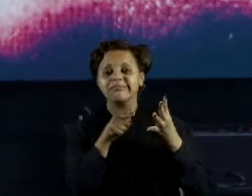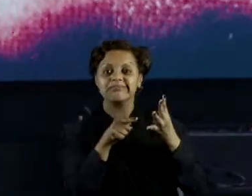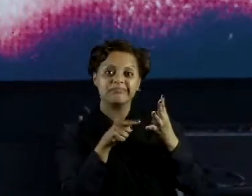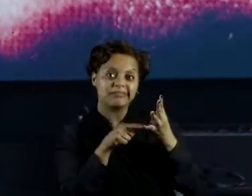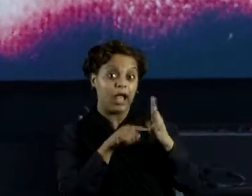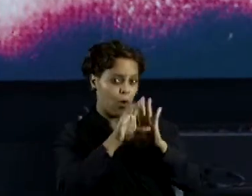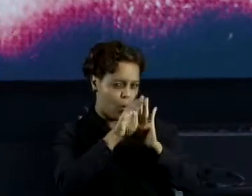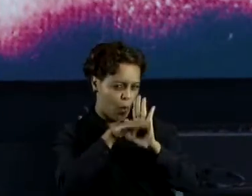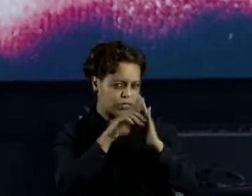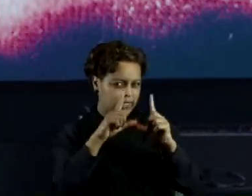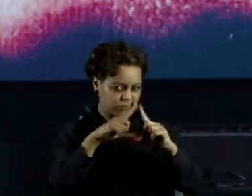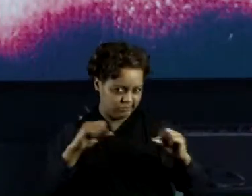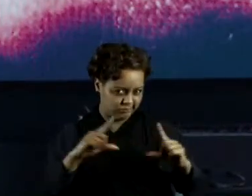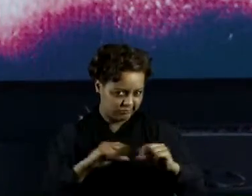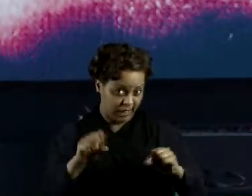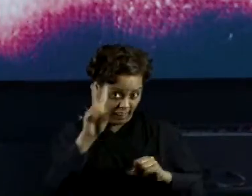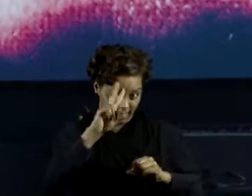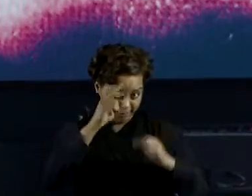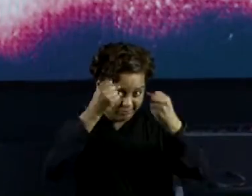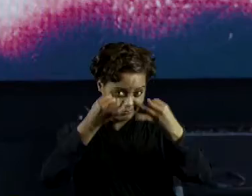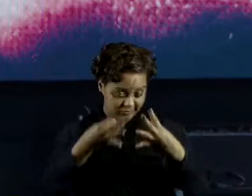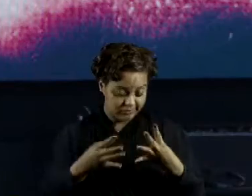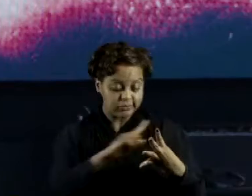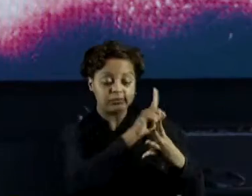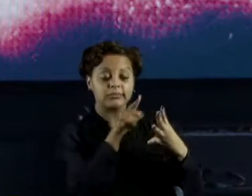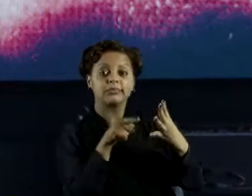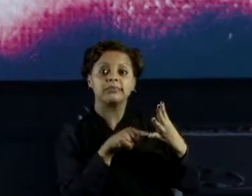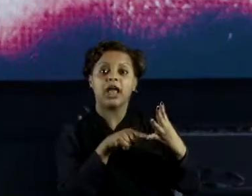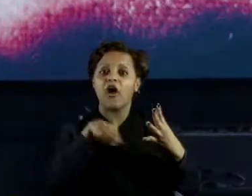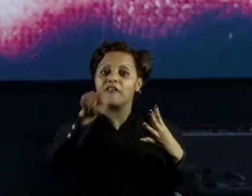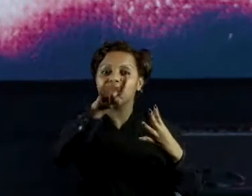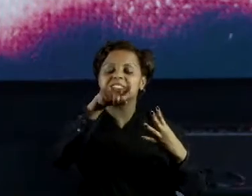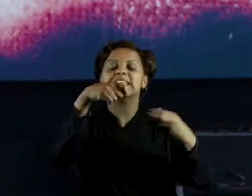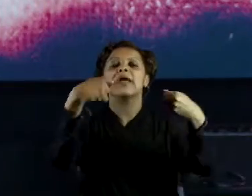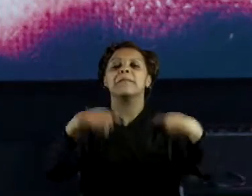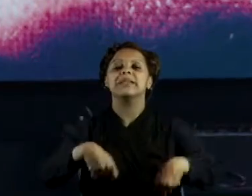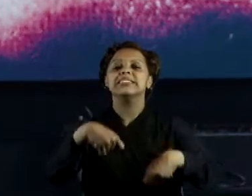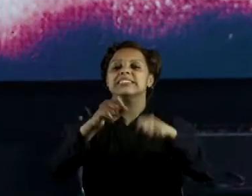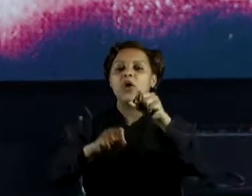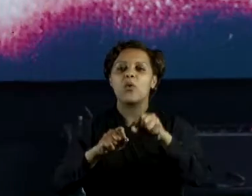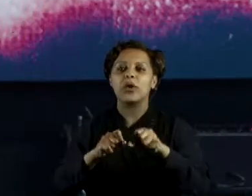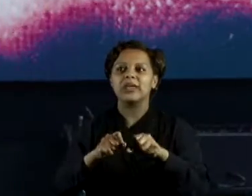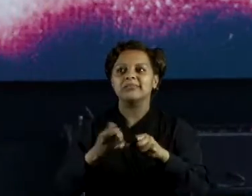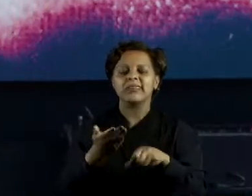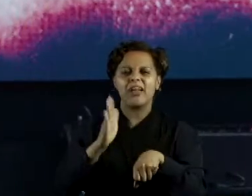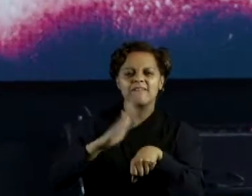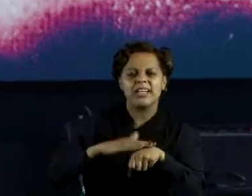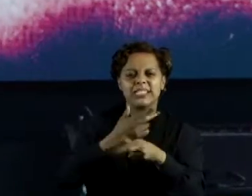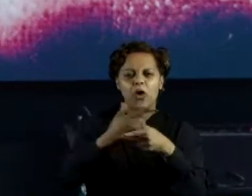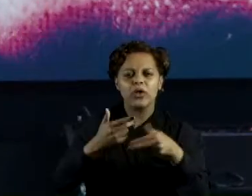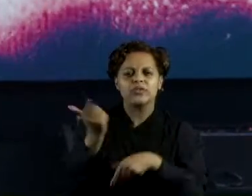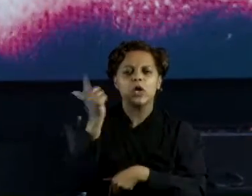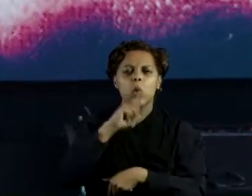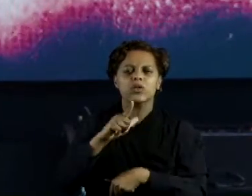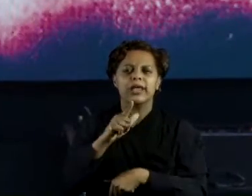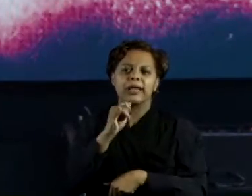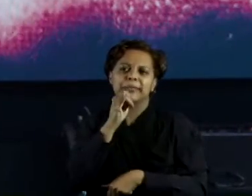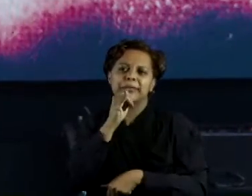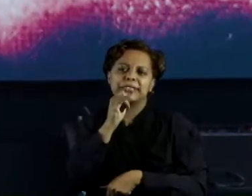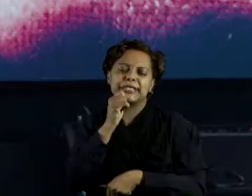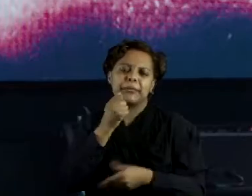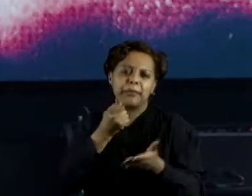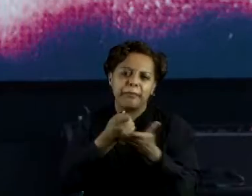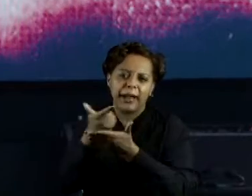conceito, né, do Ikigai, é fazer aquilo que paga as suas contas. Portanto, fala